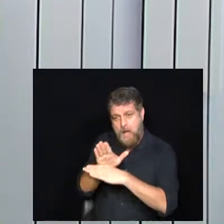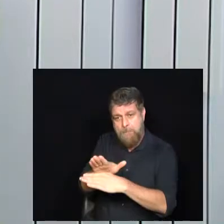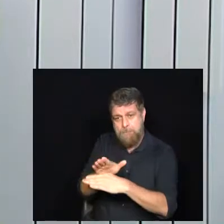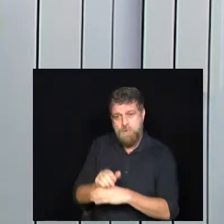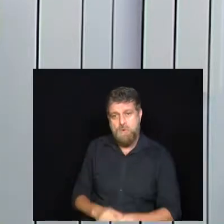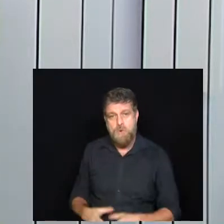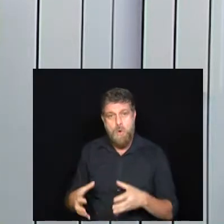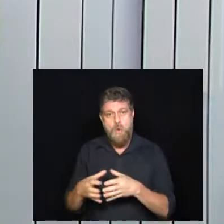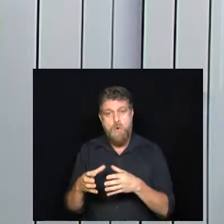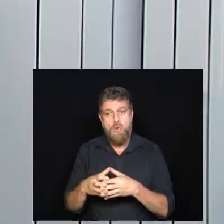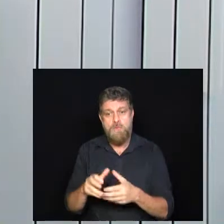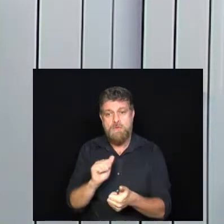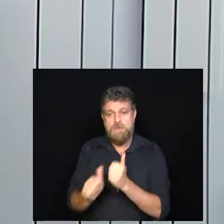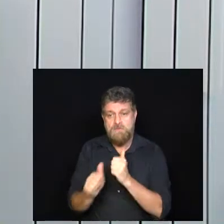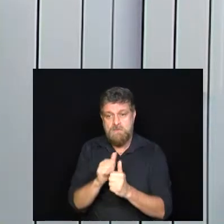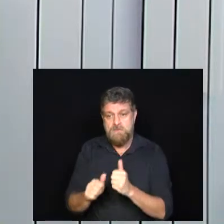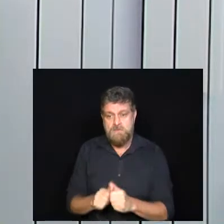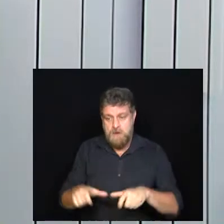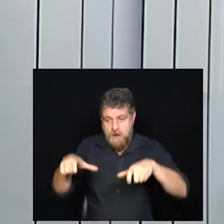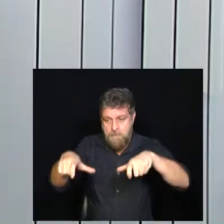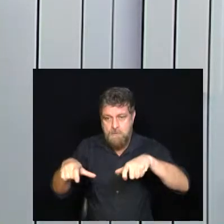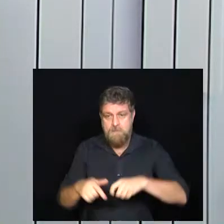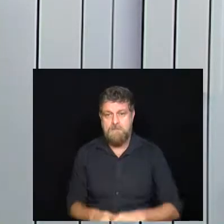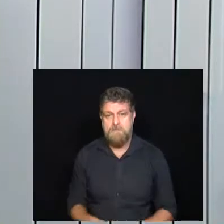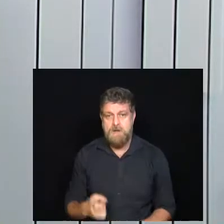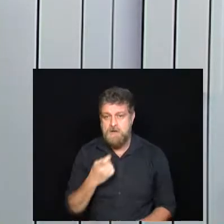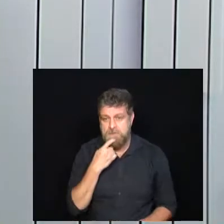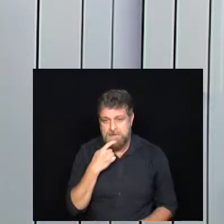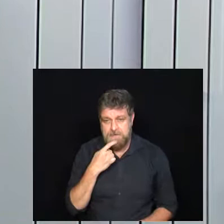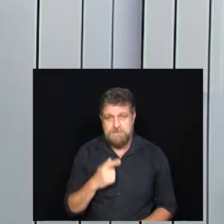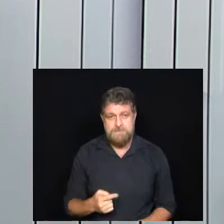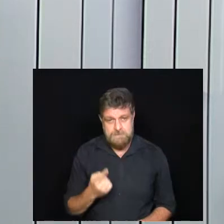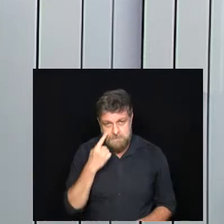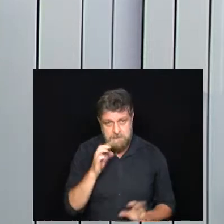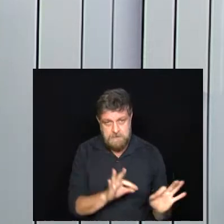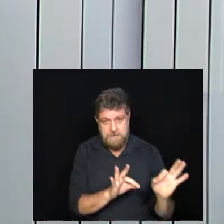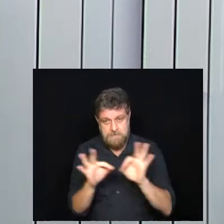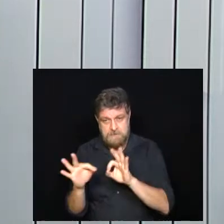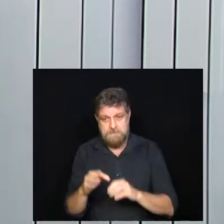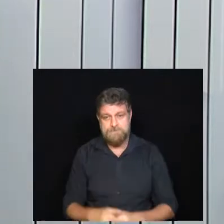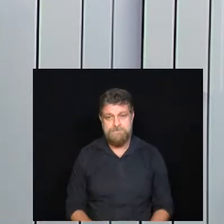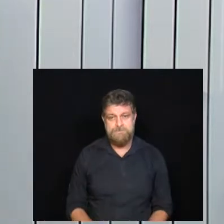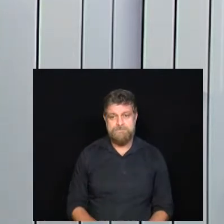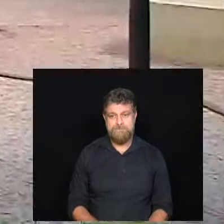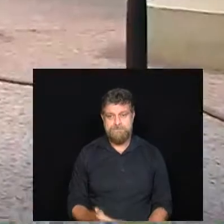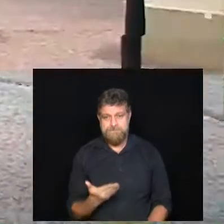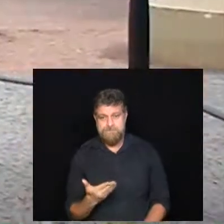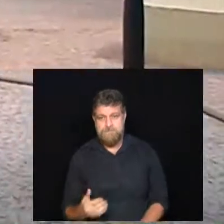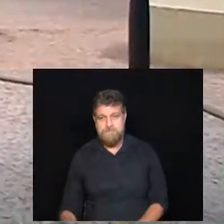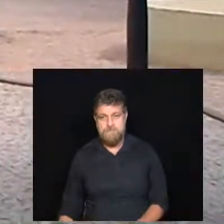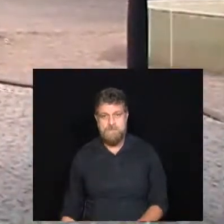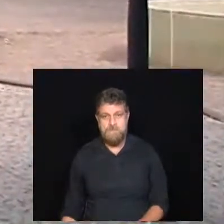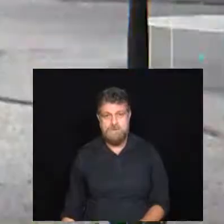de Futebol Foot Cup Campinas. Acompanhe Câmara nas Ruas.